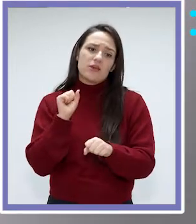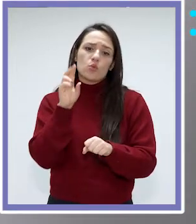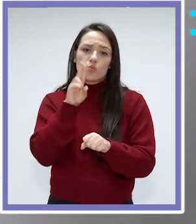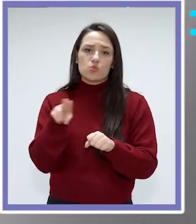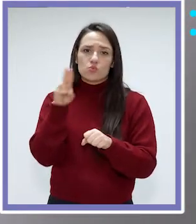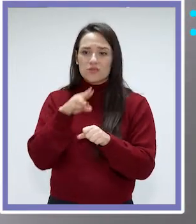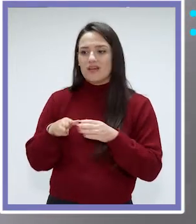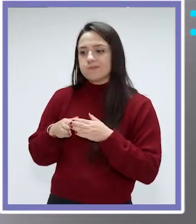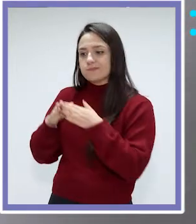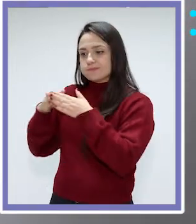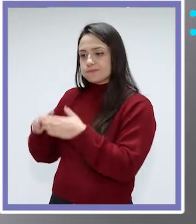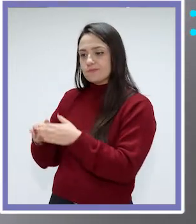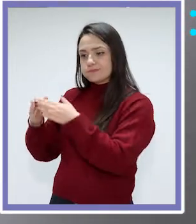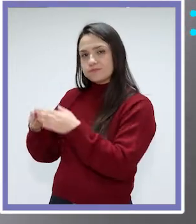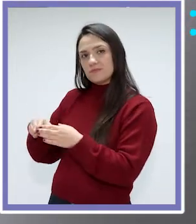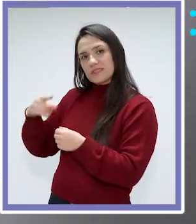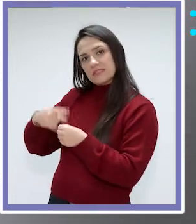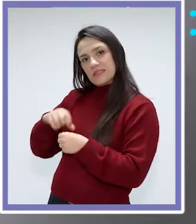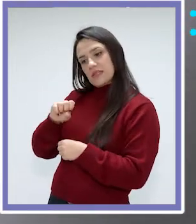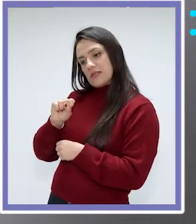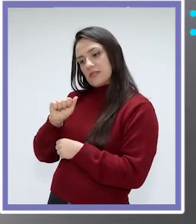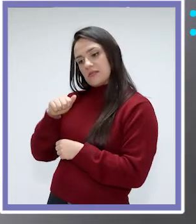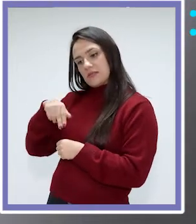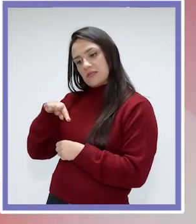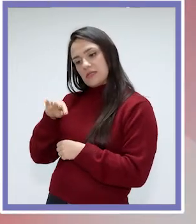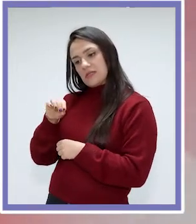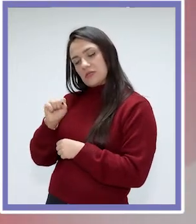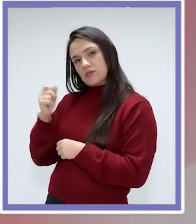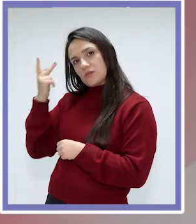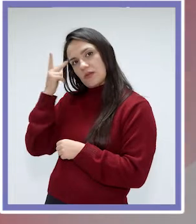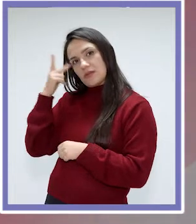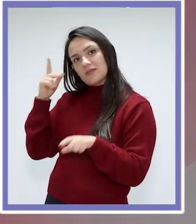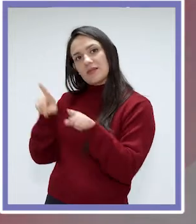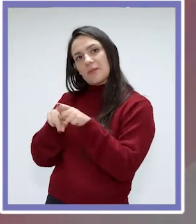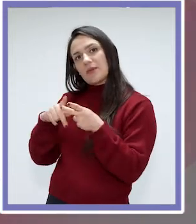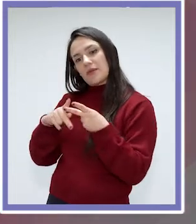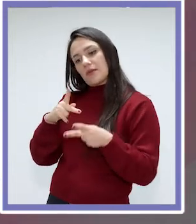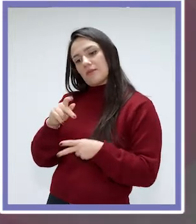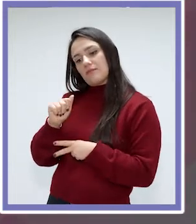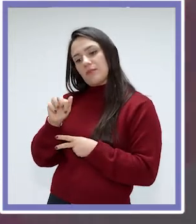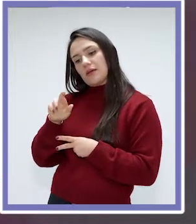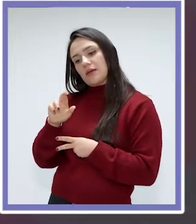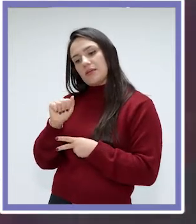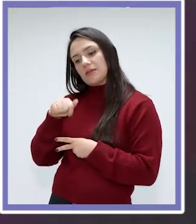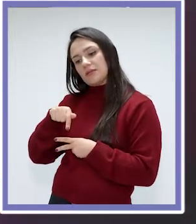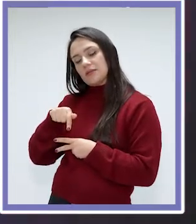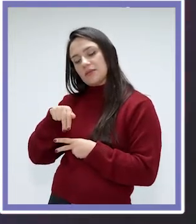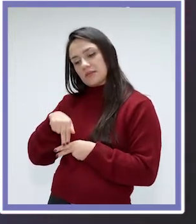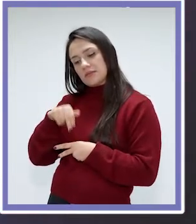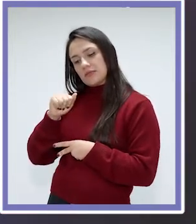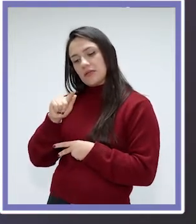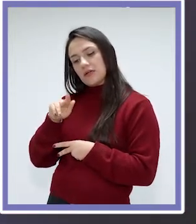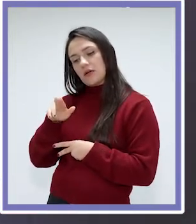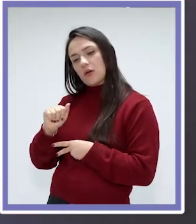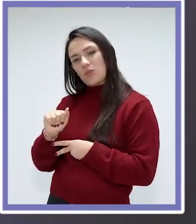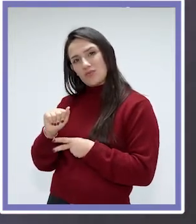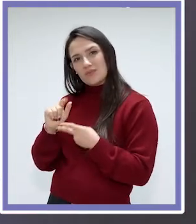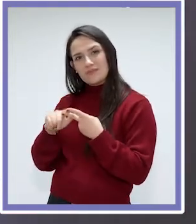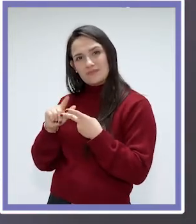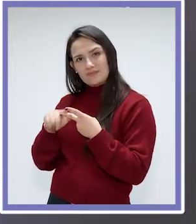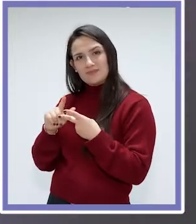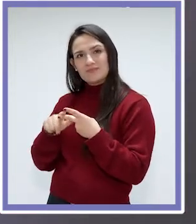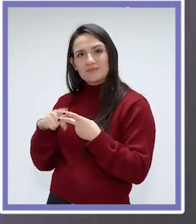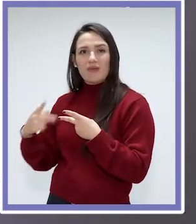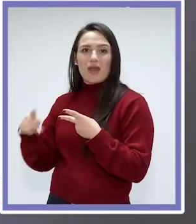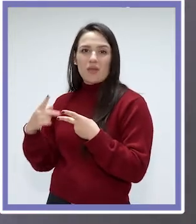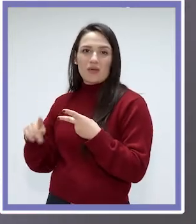Santos e Paranaguá, principalmente, e isso era uma grande dificuldade para a gente atingir outros comércios, né? Isso não só aqui no Brasil,